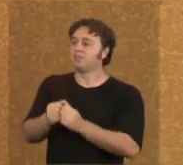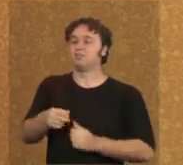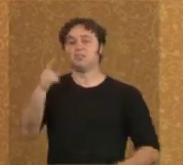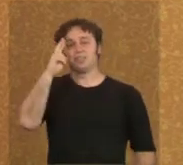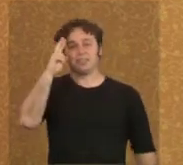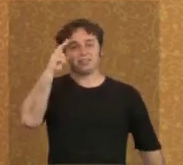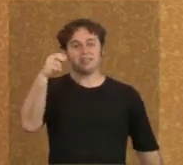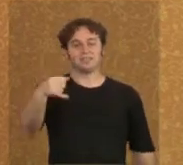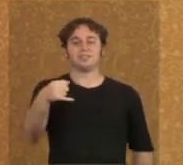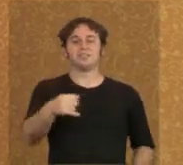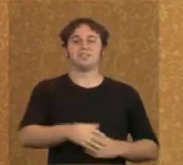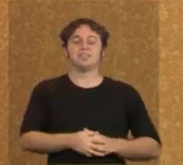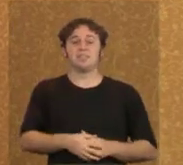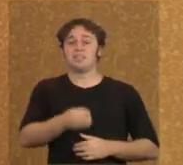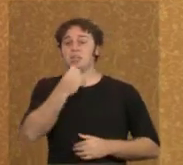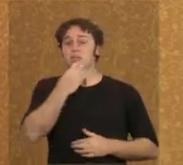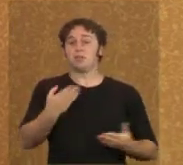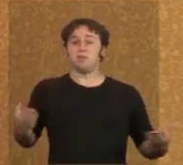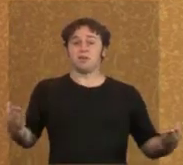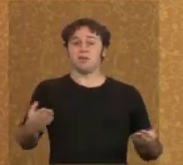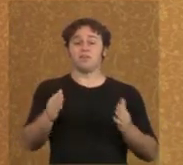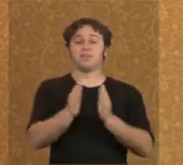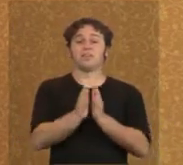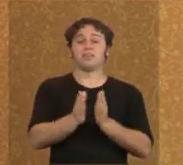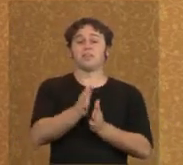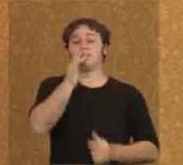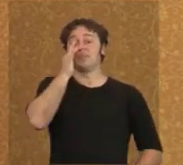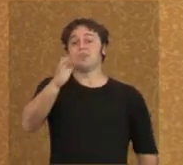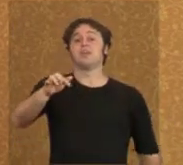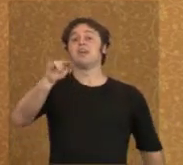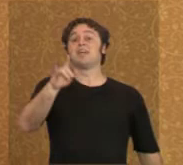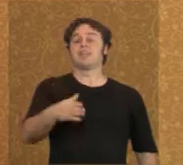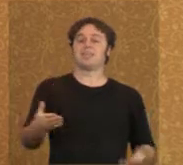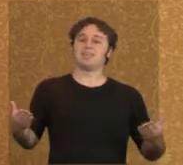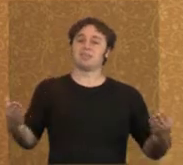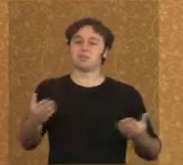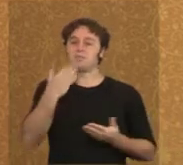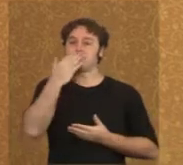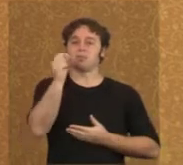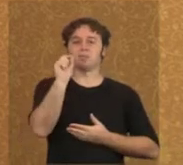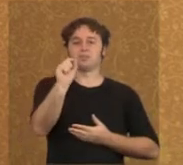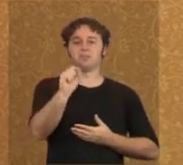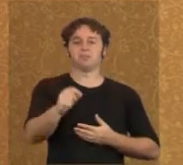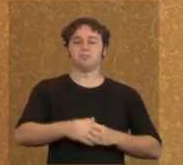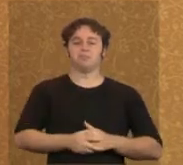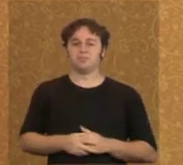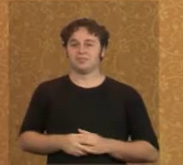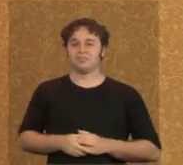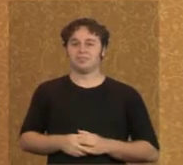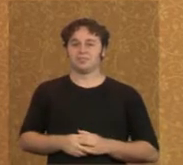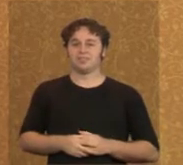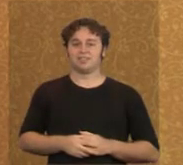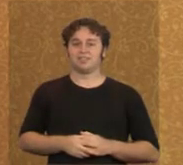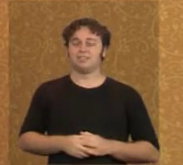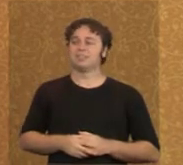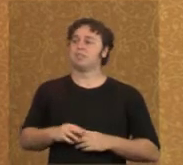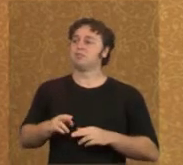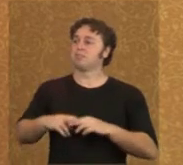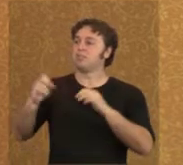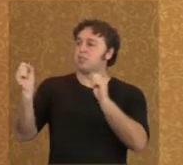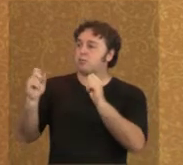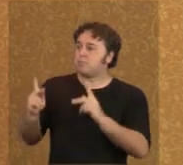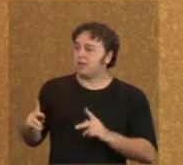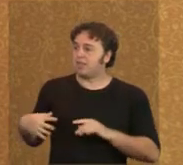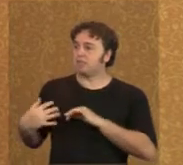Lembro. Eulália, e você vai oferecer rosas de amor agora ao vivo, por quais pedidos? Pela paz do